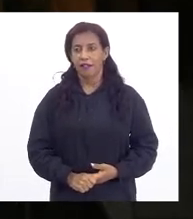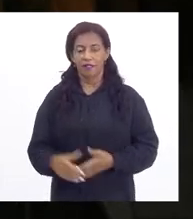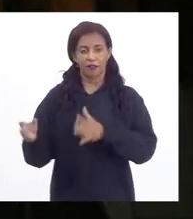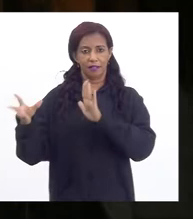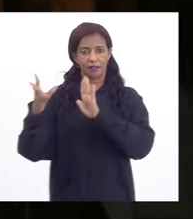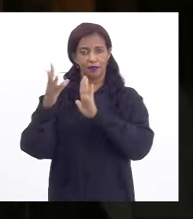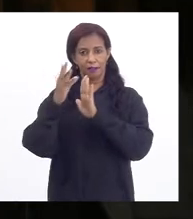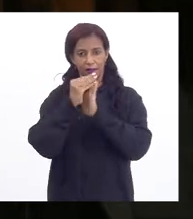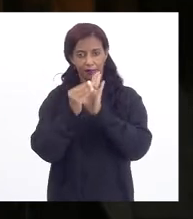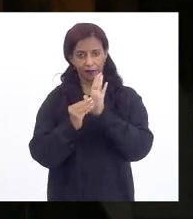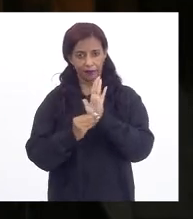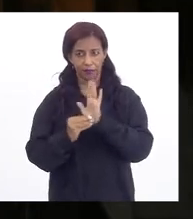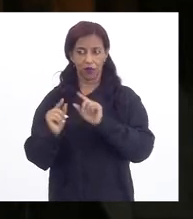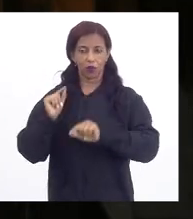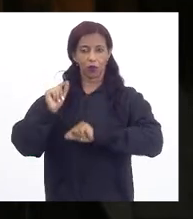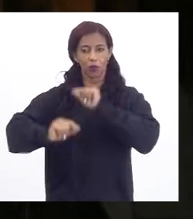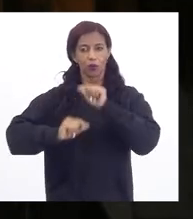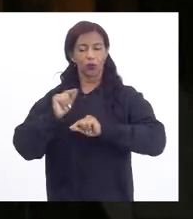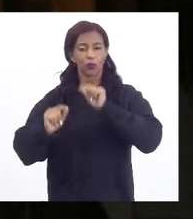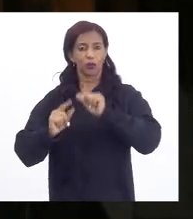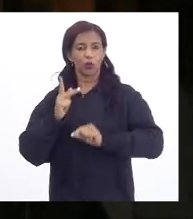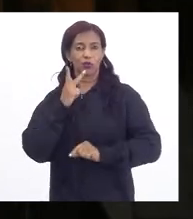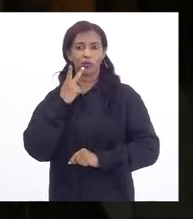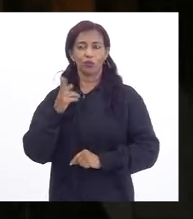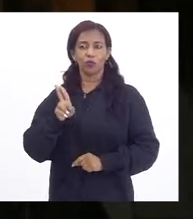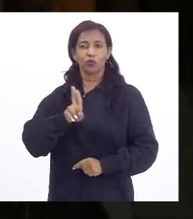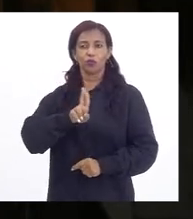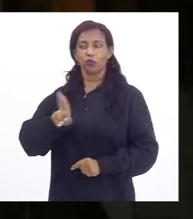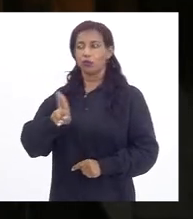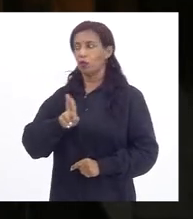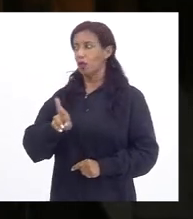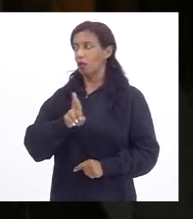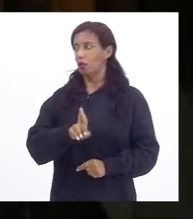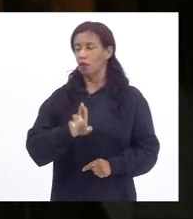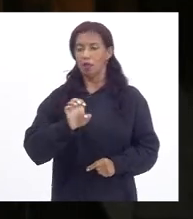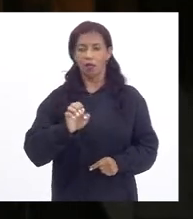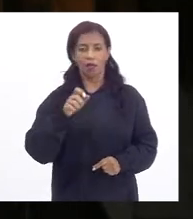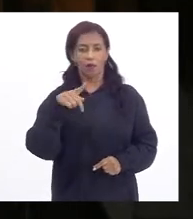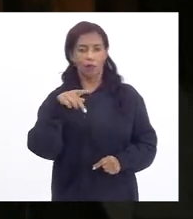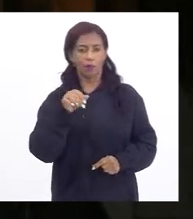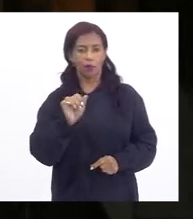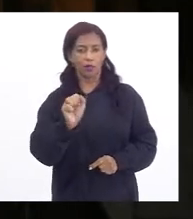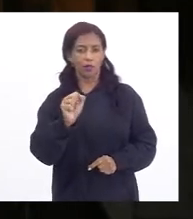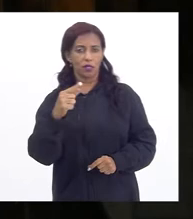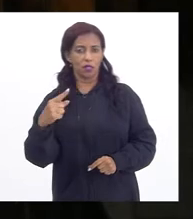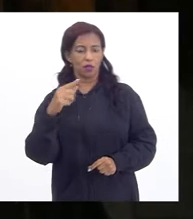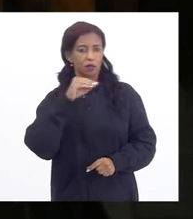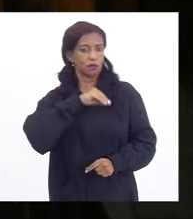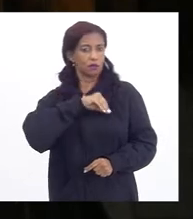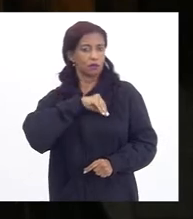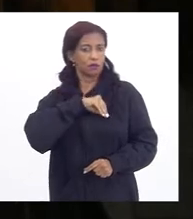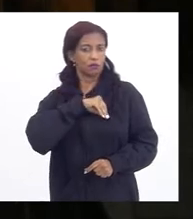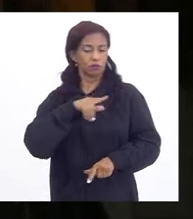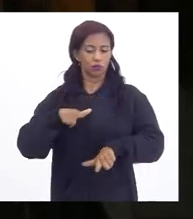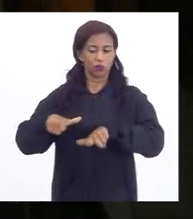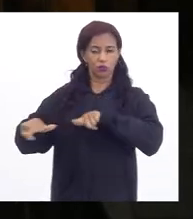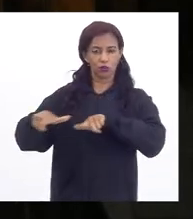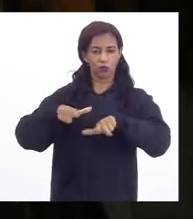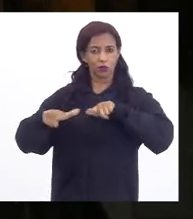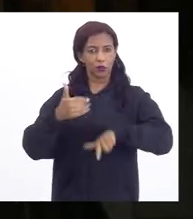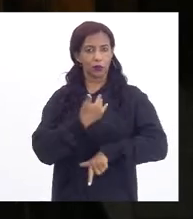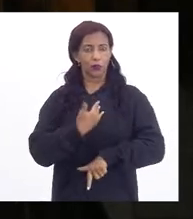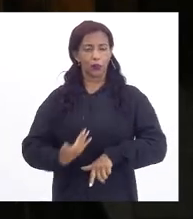implementar o que nós chamamos de reposição salarial dos servidores